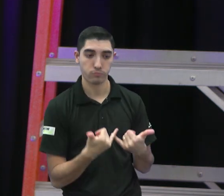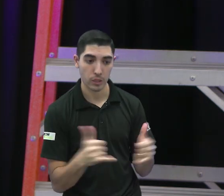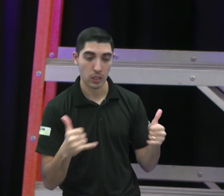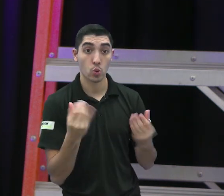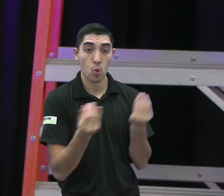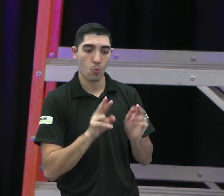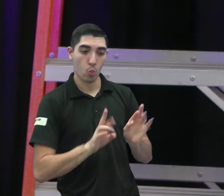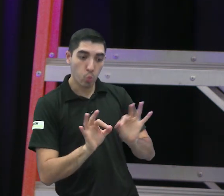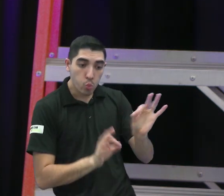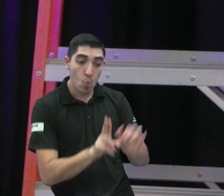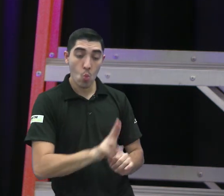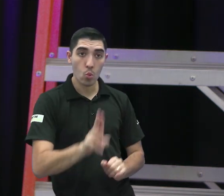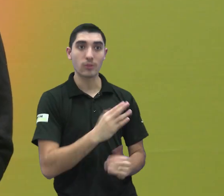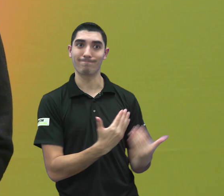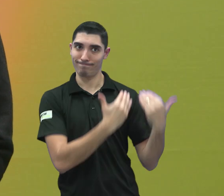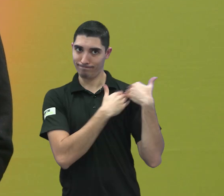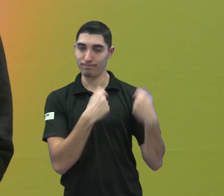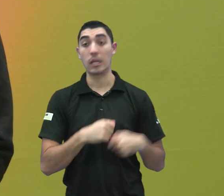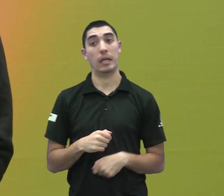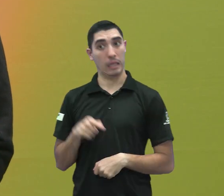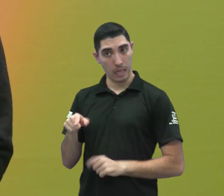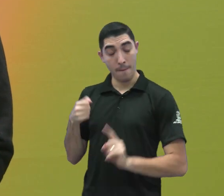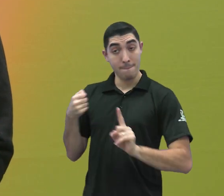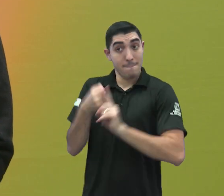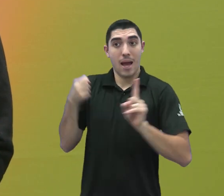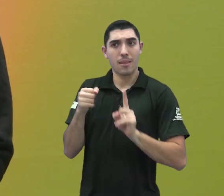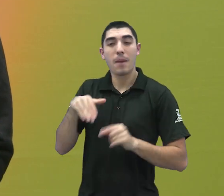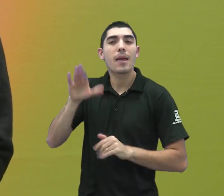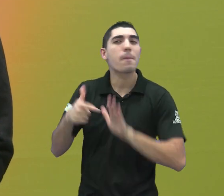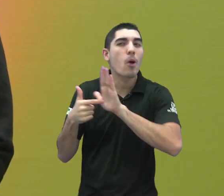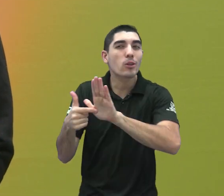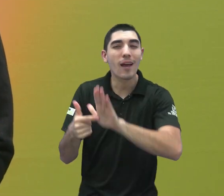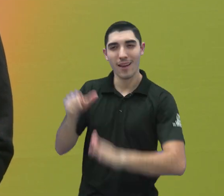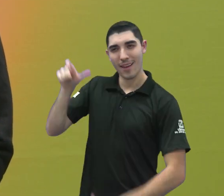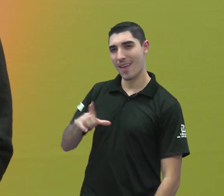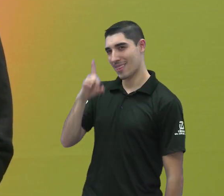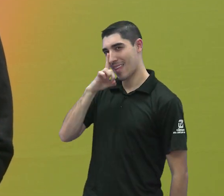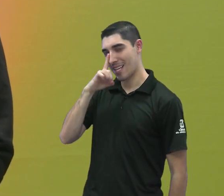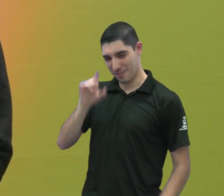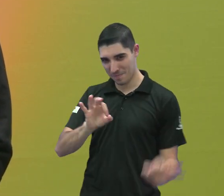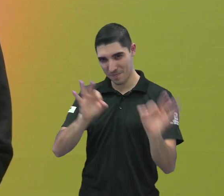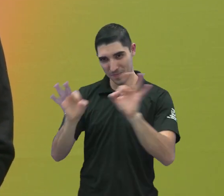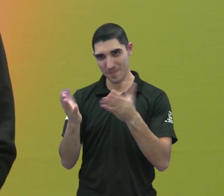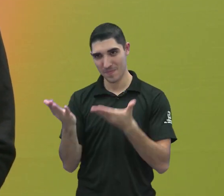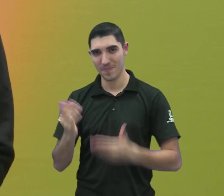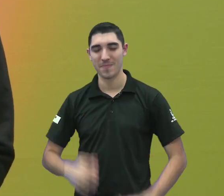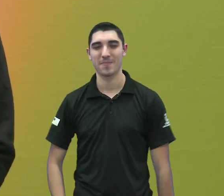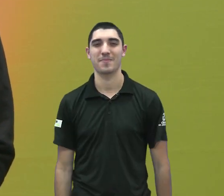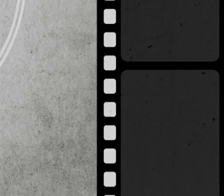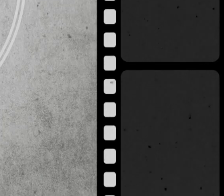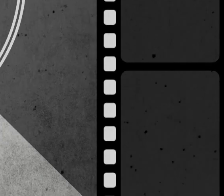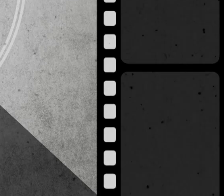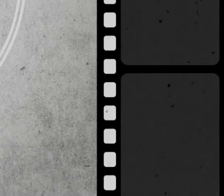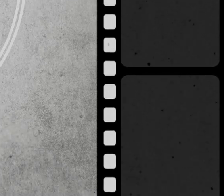com energia e responsabilidade. É, impactante mesmo. Quem vai contar mais pra gente é a Dani Rivas. Chega mais, Dani.